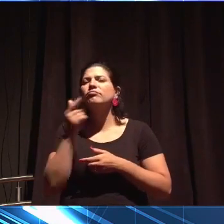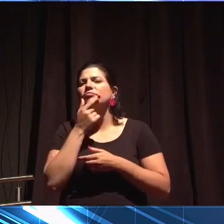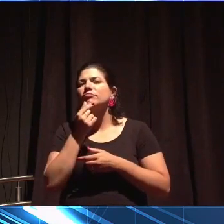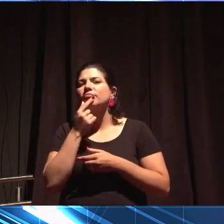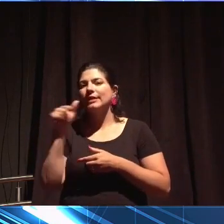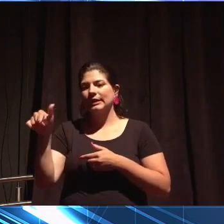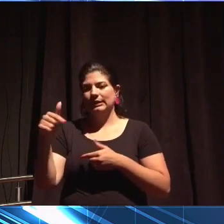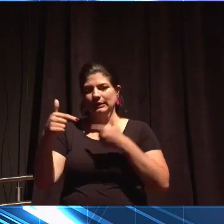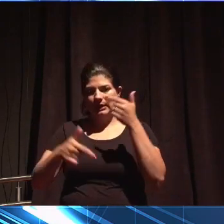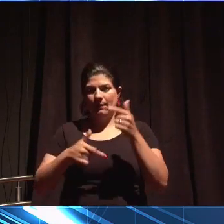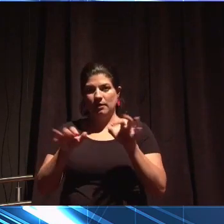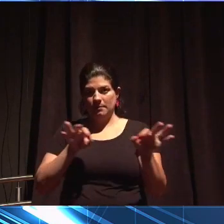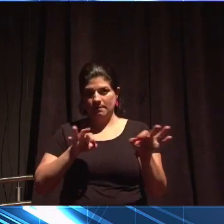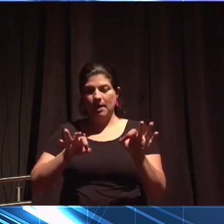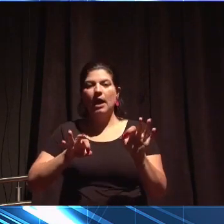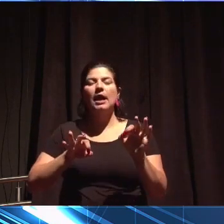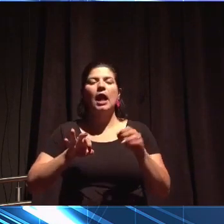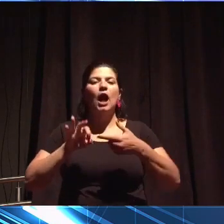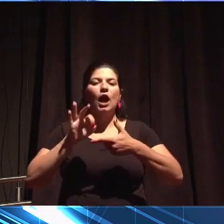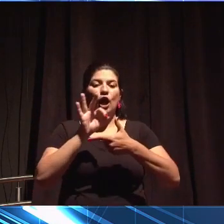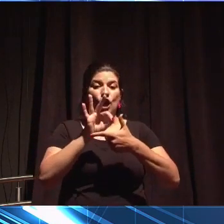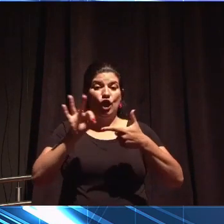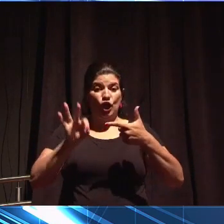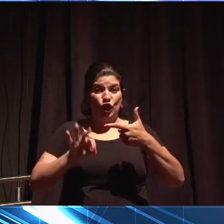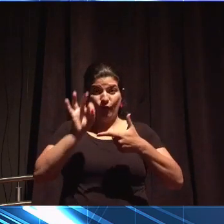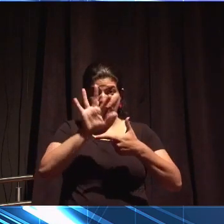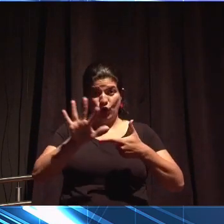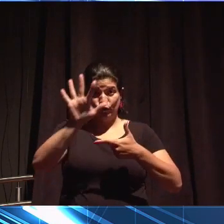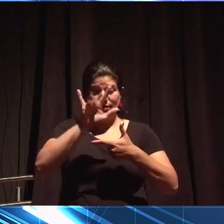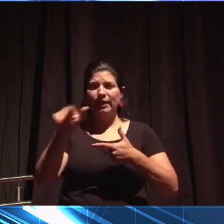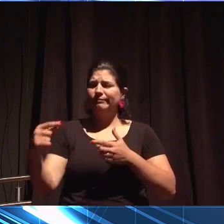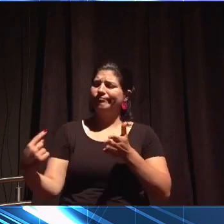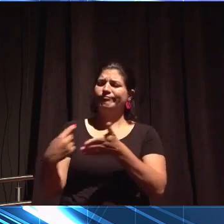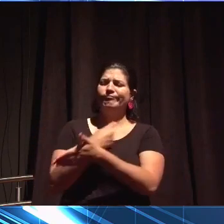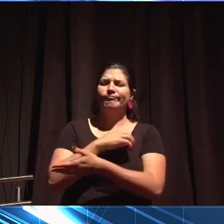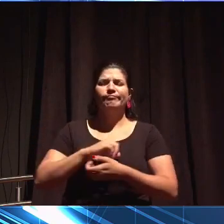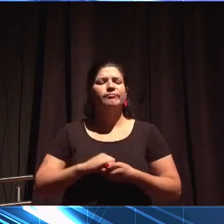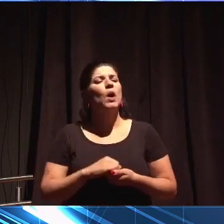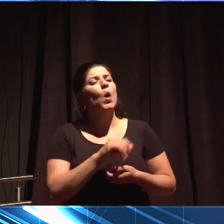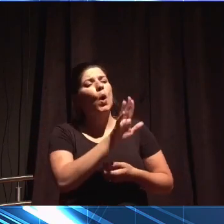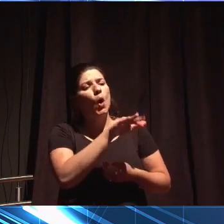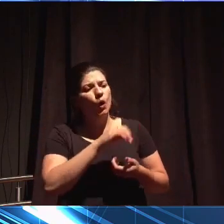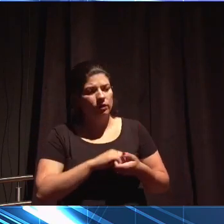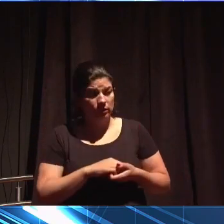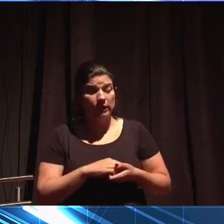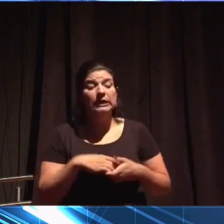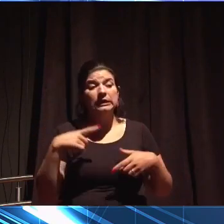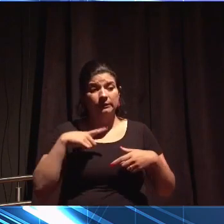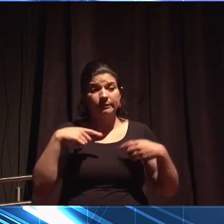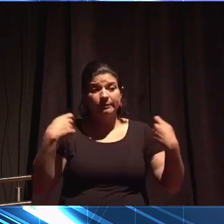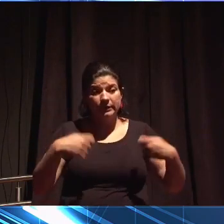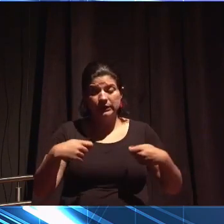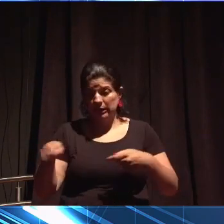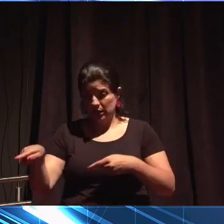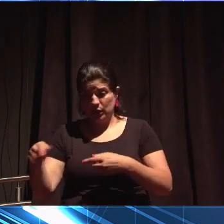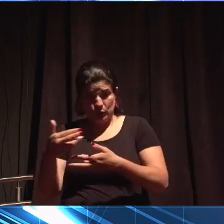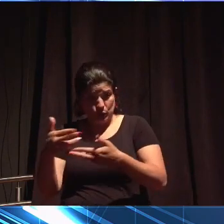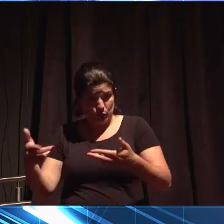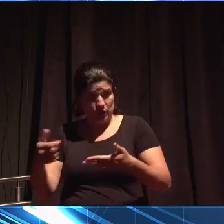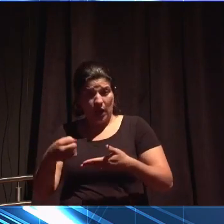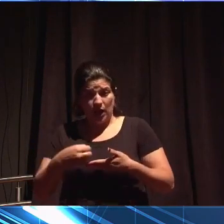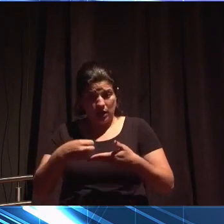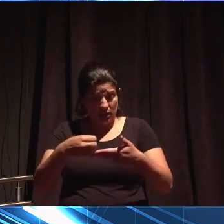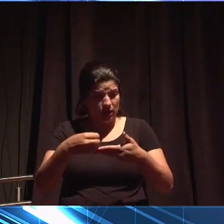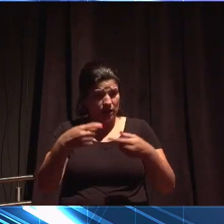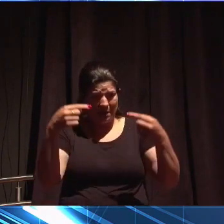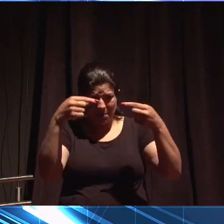faz o desenvolvimento do front, ele me questionou sobre, olha, a gente tem aqui que carregar uma tela que tem um CRUD e tem uma